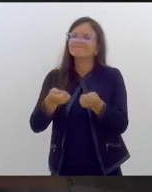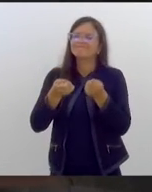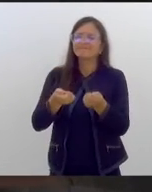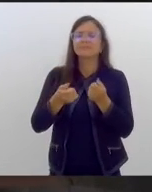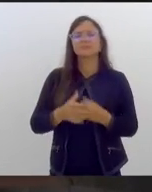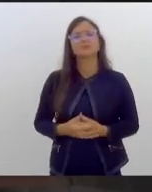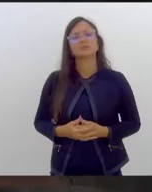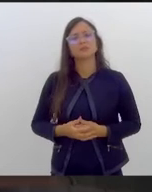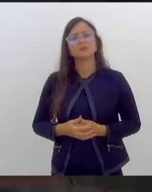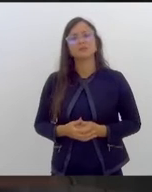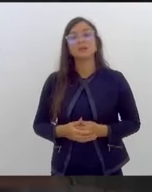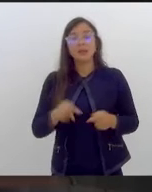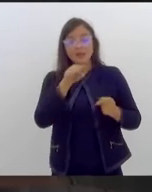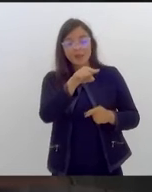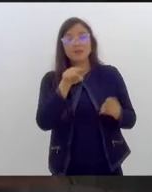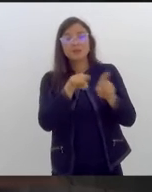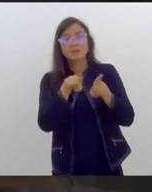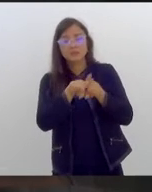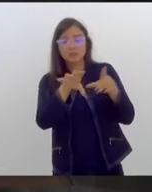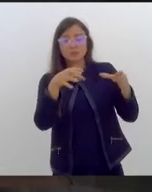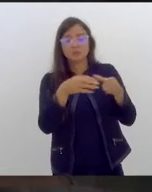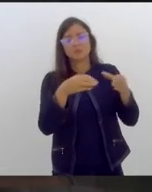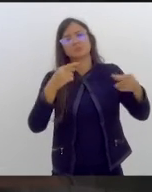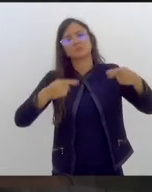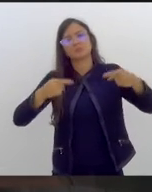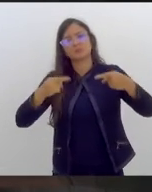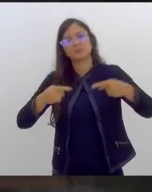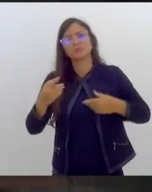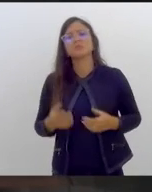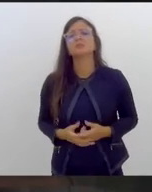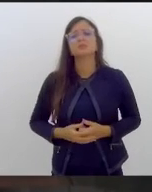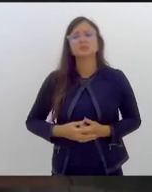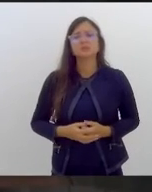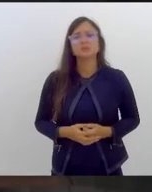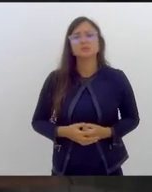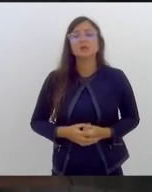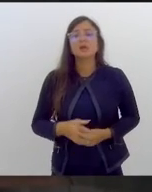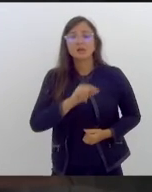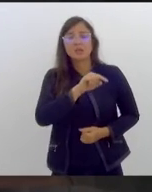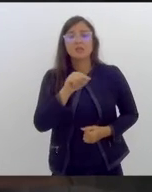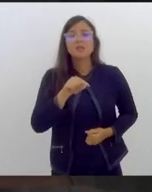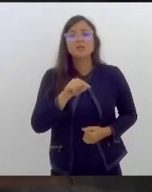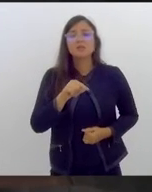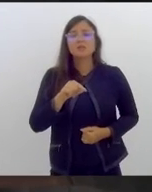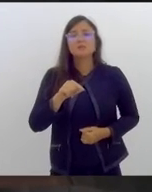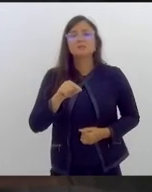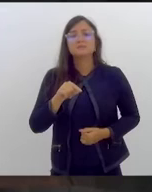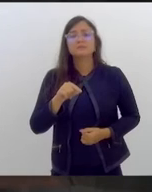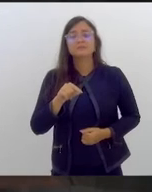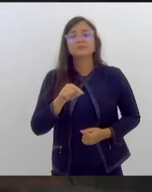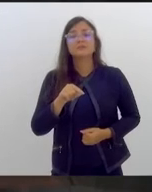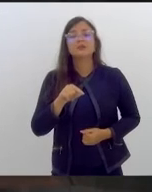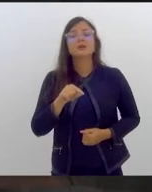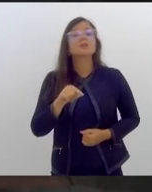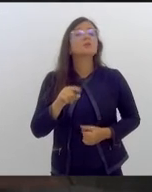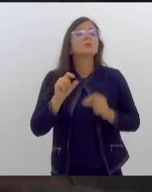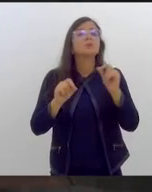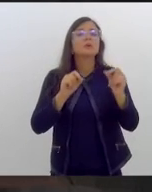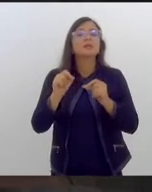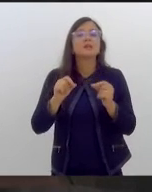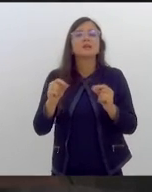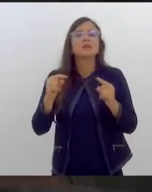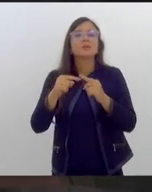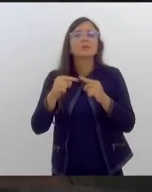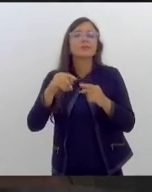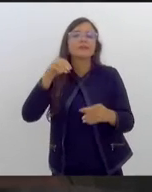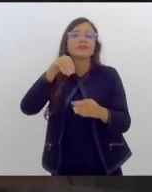ele seu campo político exerceram em exercem em favor do chamado voto impresso que é